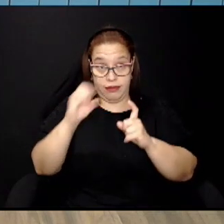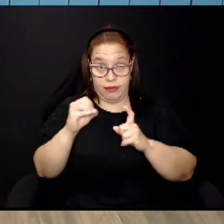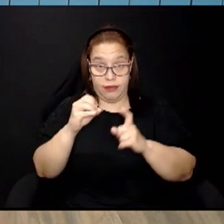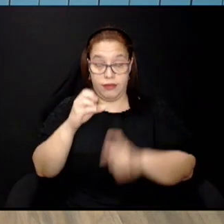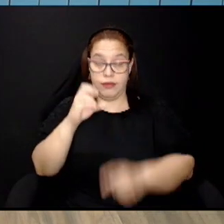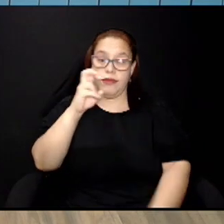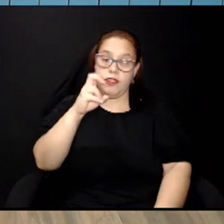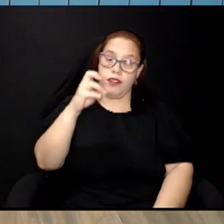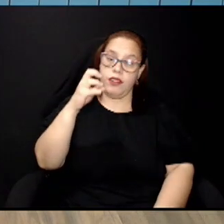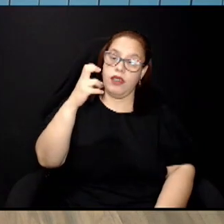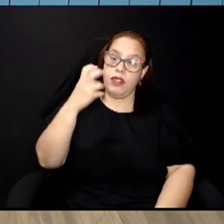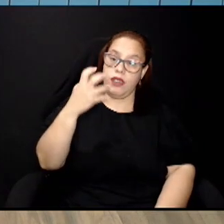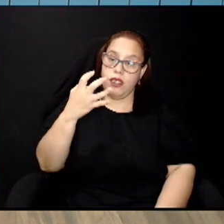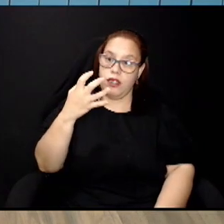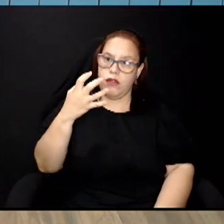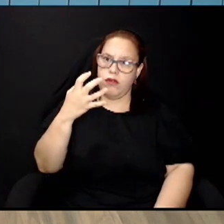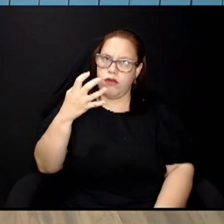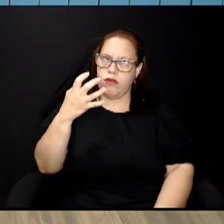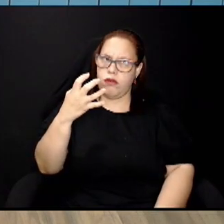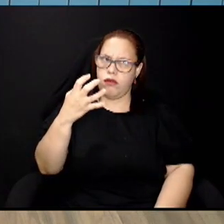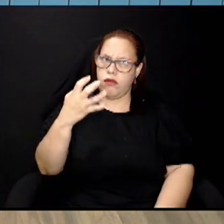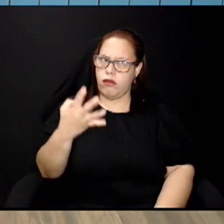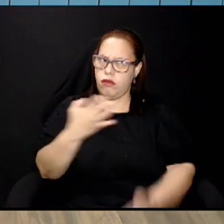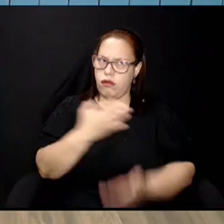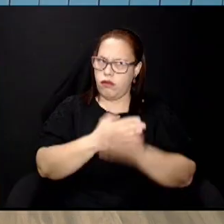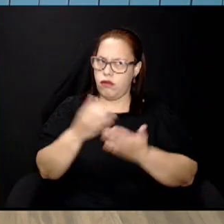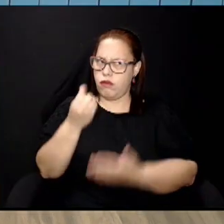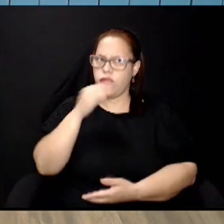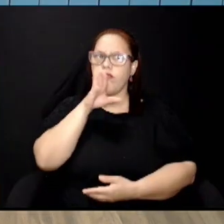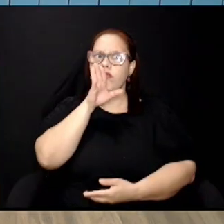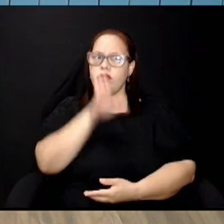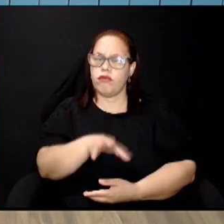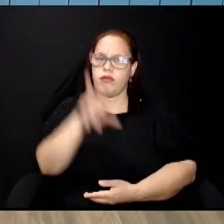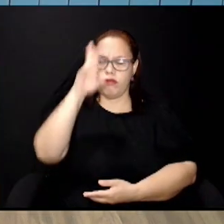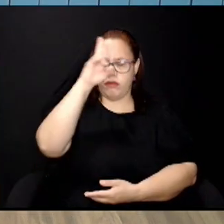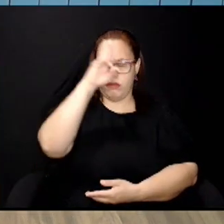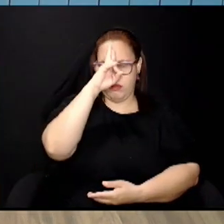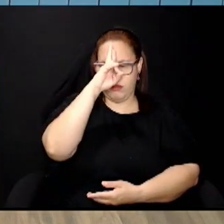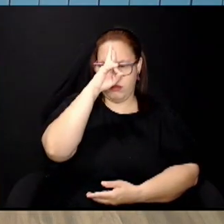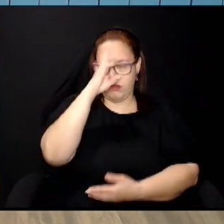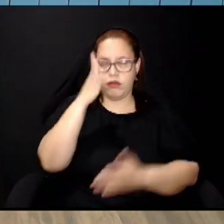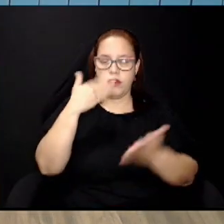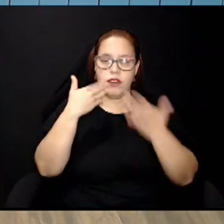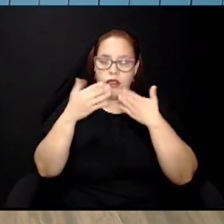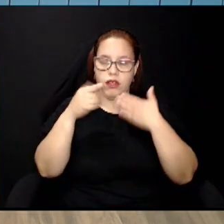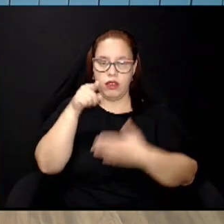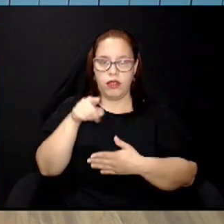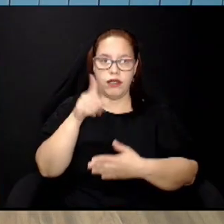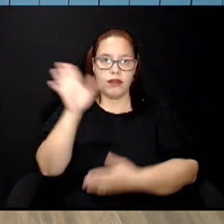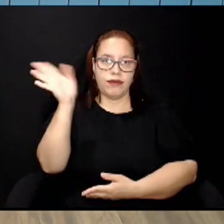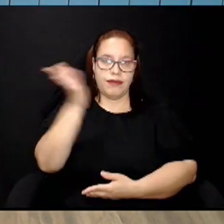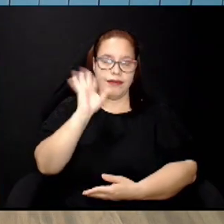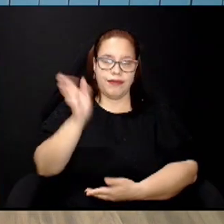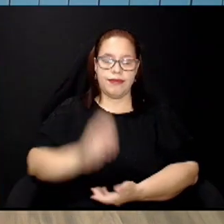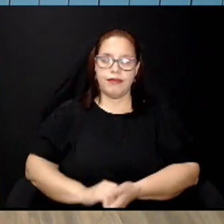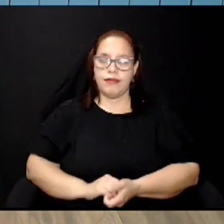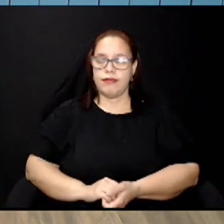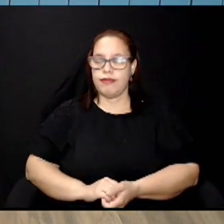54, a partir das 6 horas da tarde. E amanhã, ao meio-dia, a gente conta tudo para você. Até lá. Tchau, tchau.